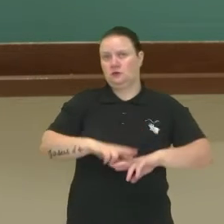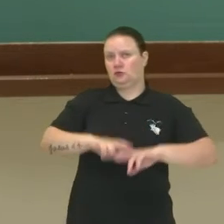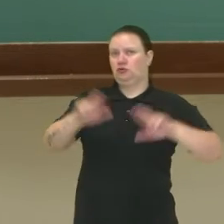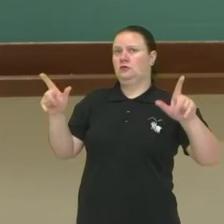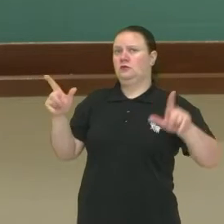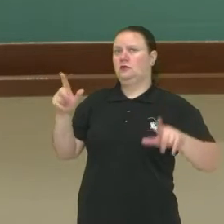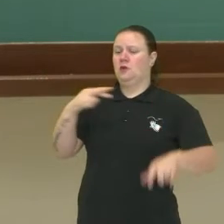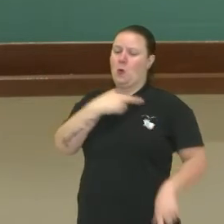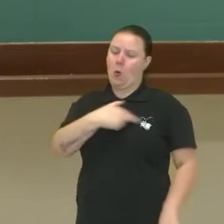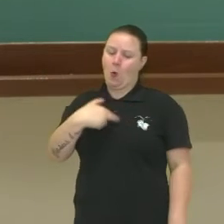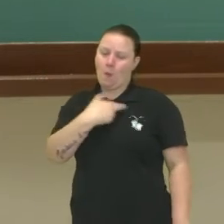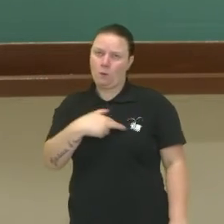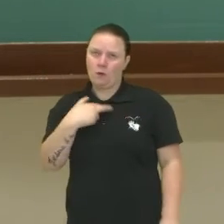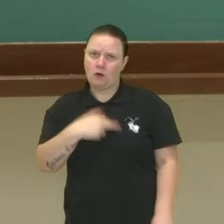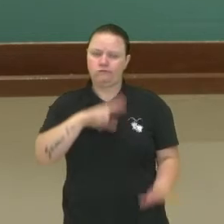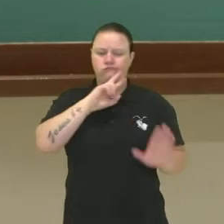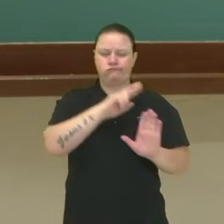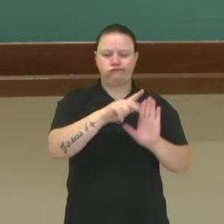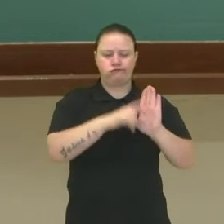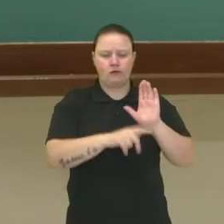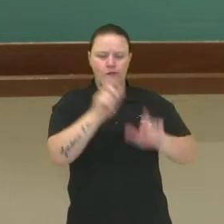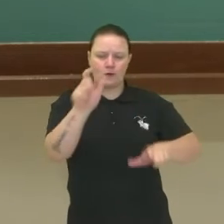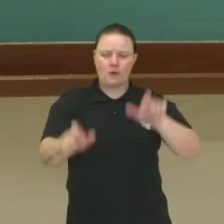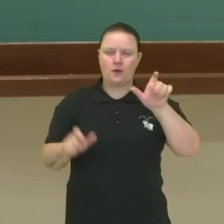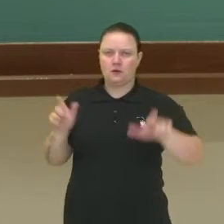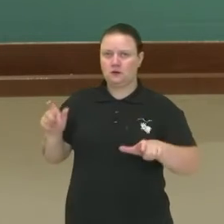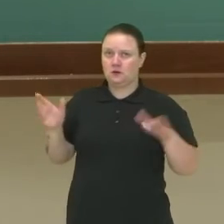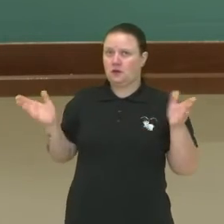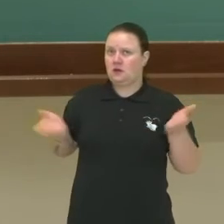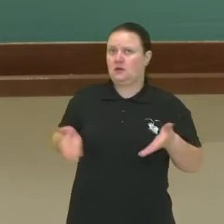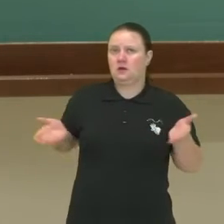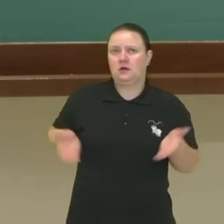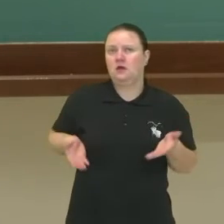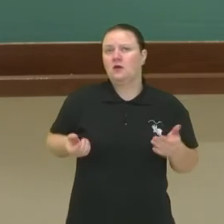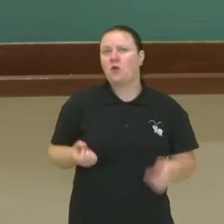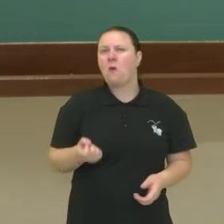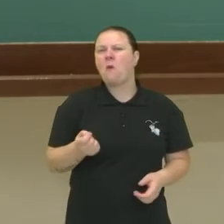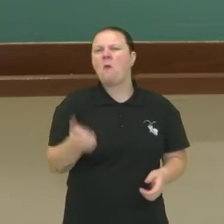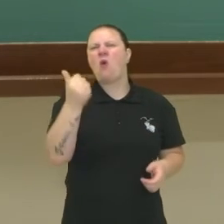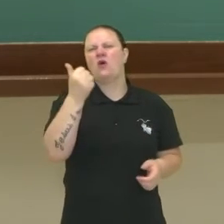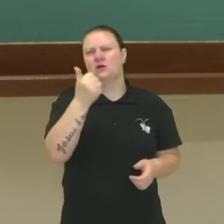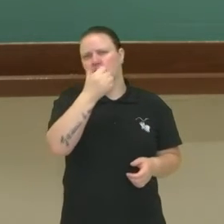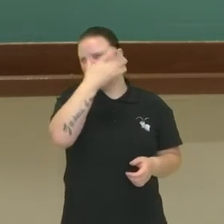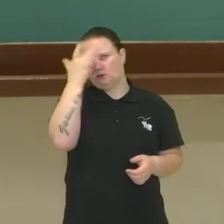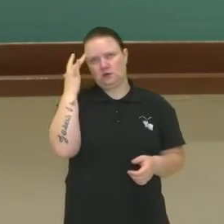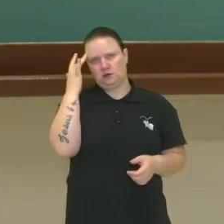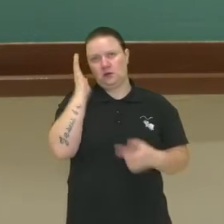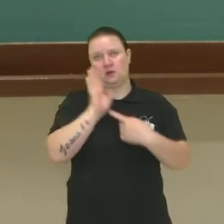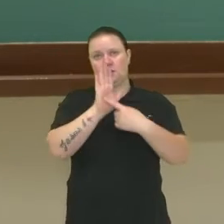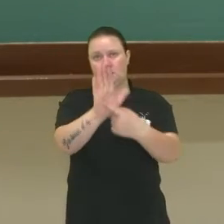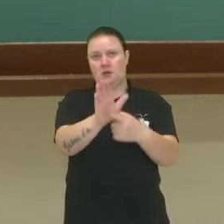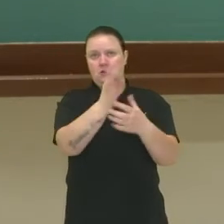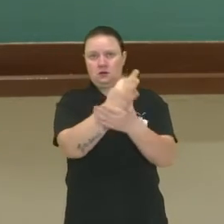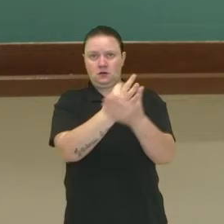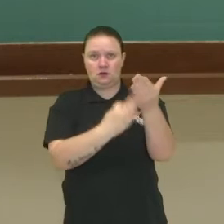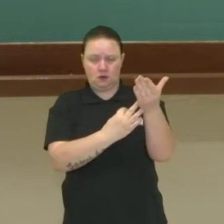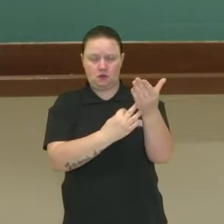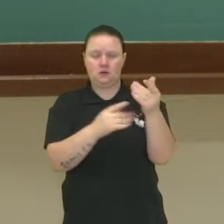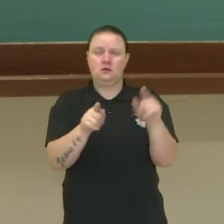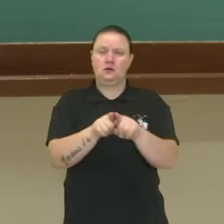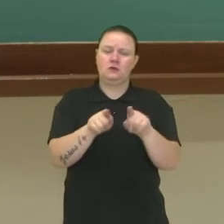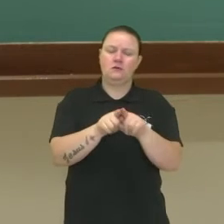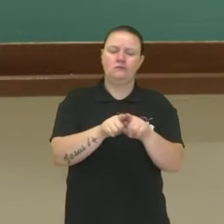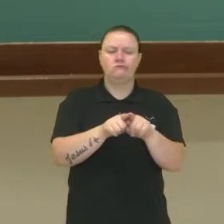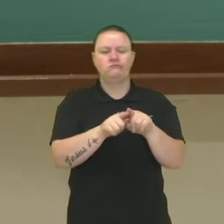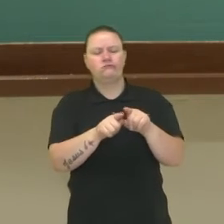tem várias personagens, vários eixos, aqui no conto, poucas personagens. E um enredo. O enredo